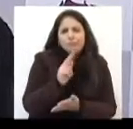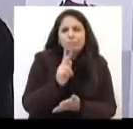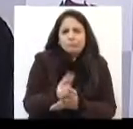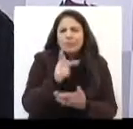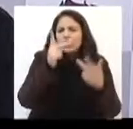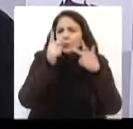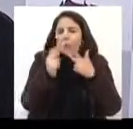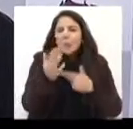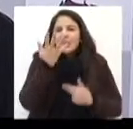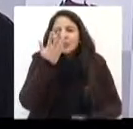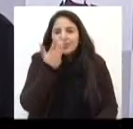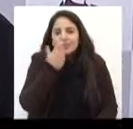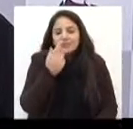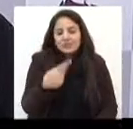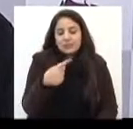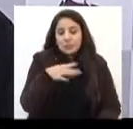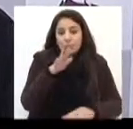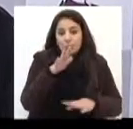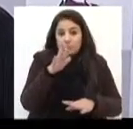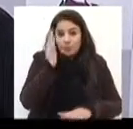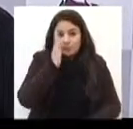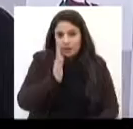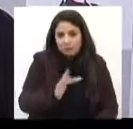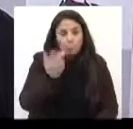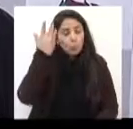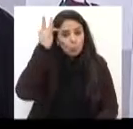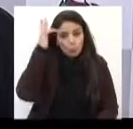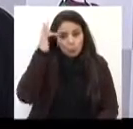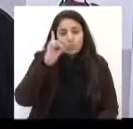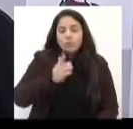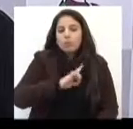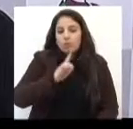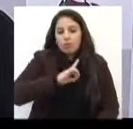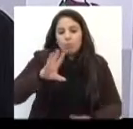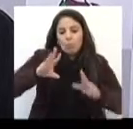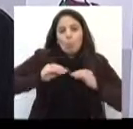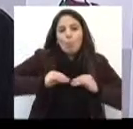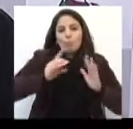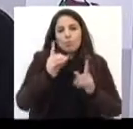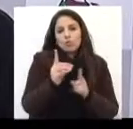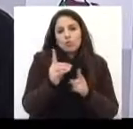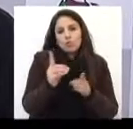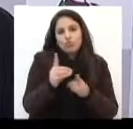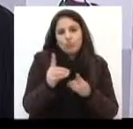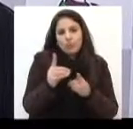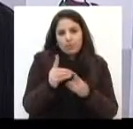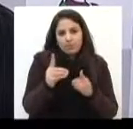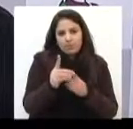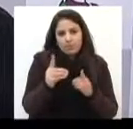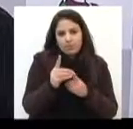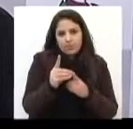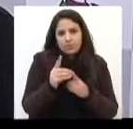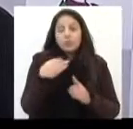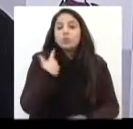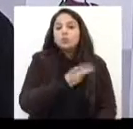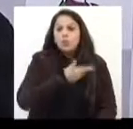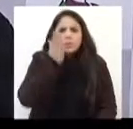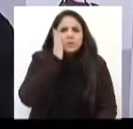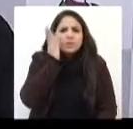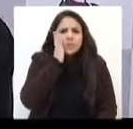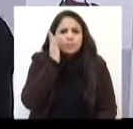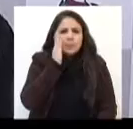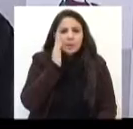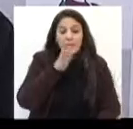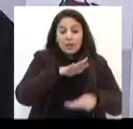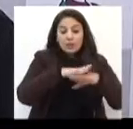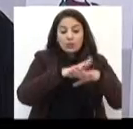e várias milhares de crianças no Brasil não sabem que são portadoras do diabetes. E a gente sabe